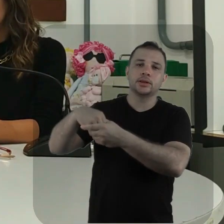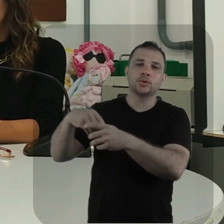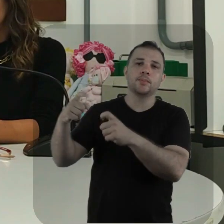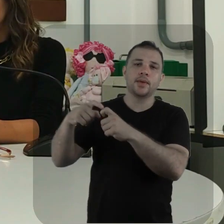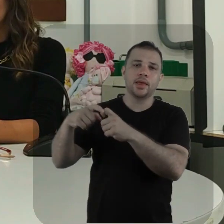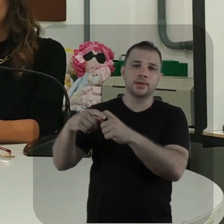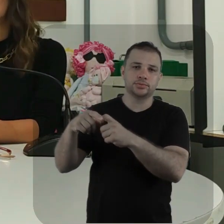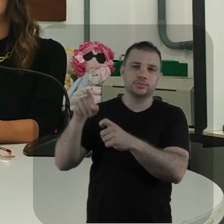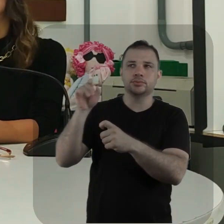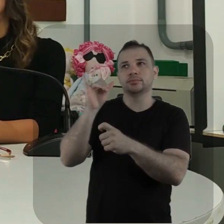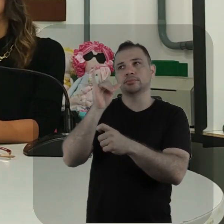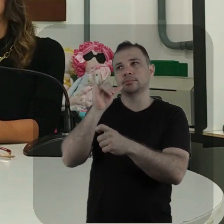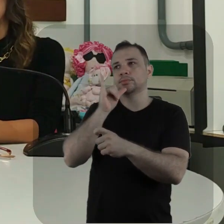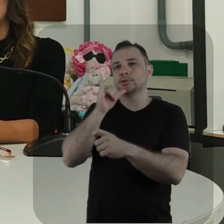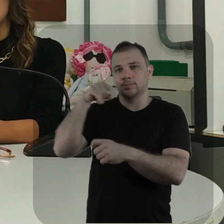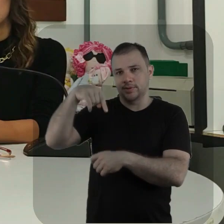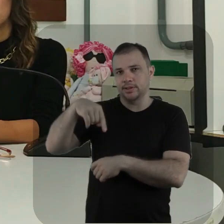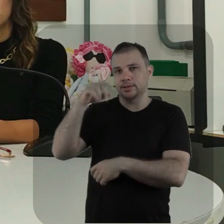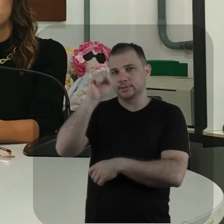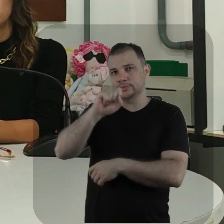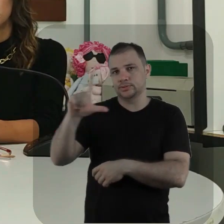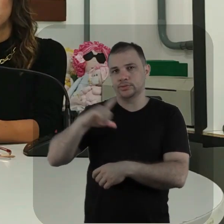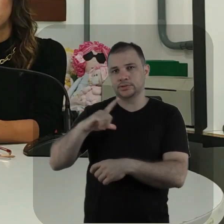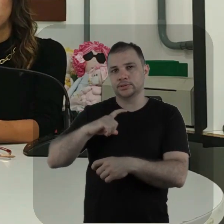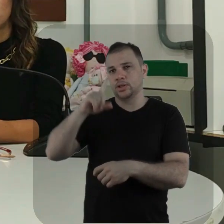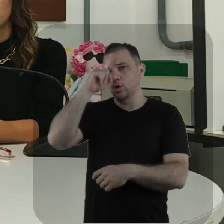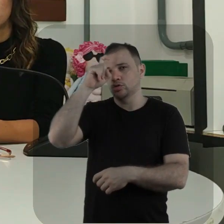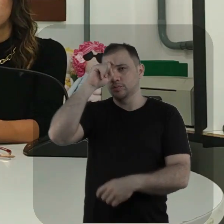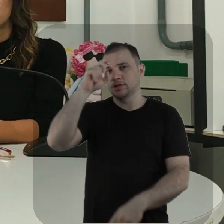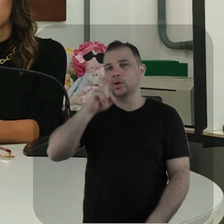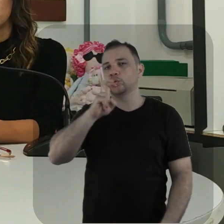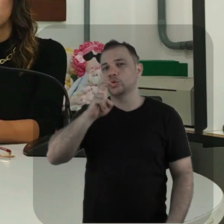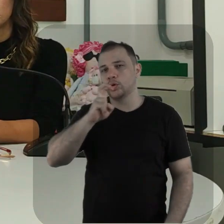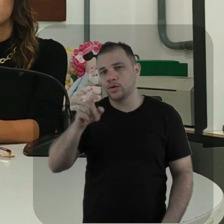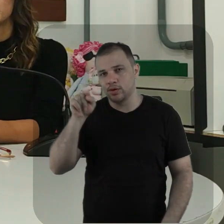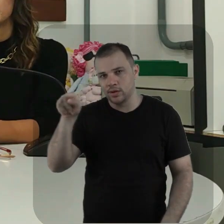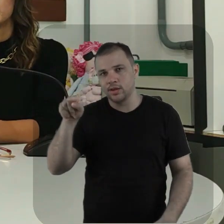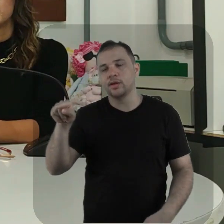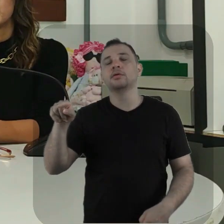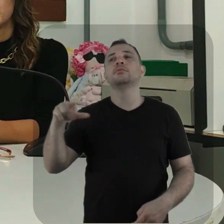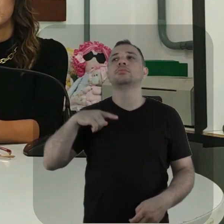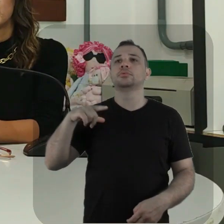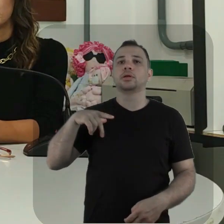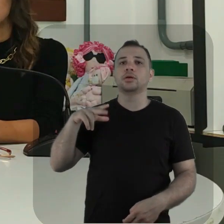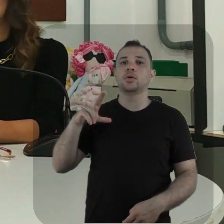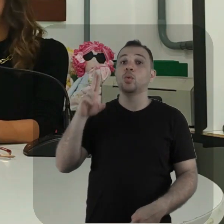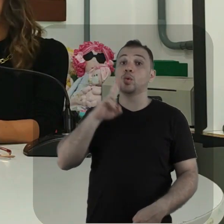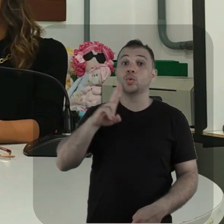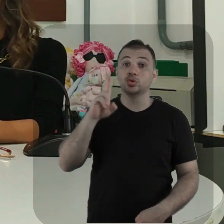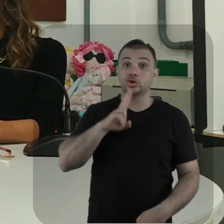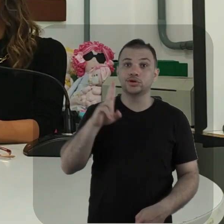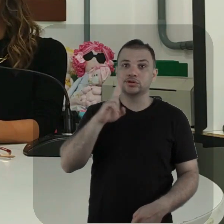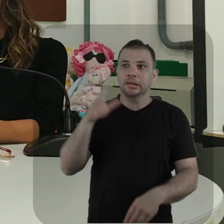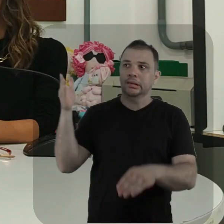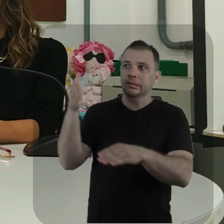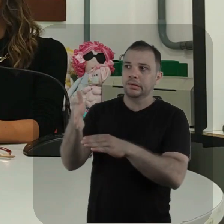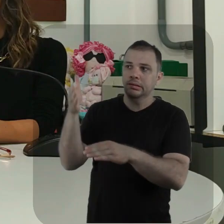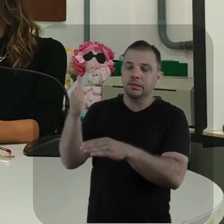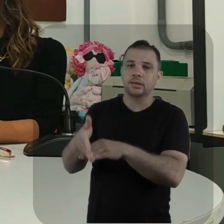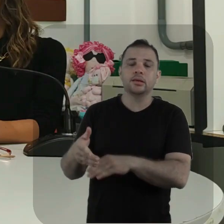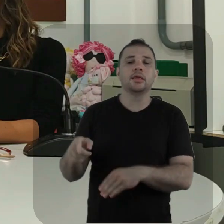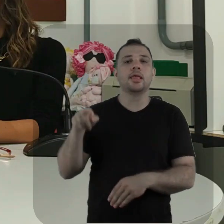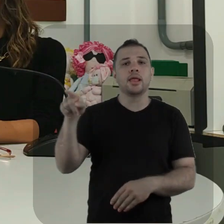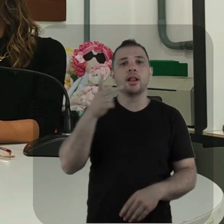uma referência, né, em termos hospitalar, de urgência e emergência. Eu lembro que elas relatavam muitos casos